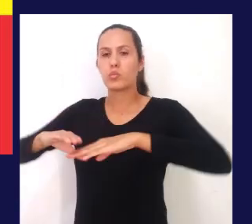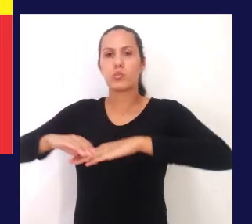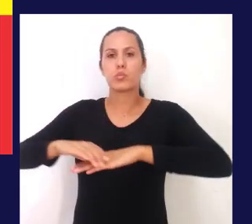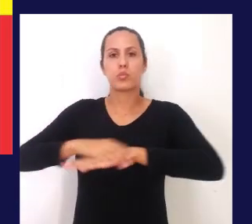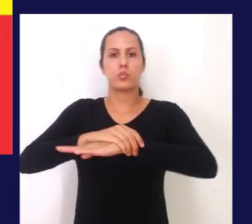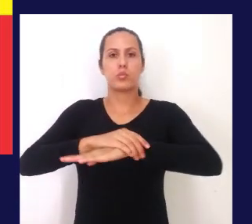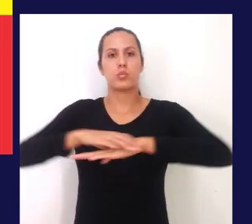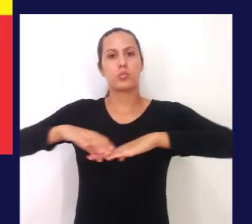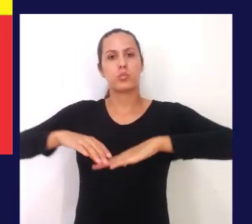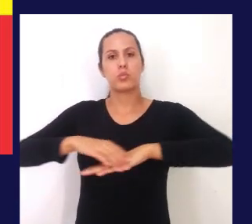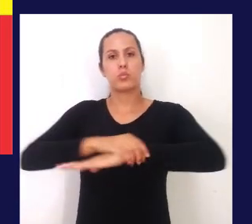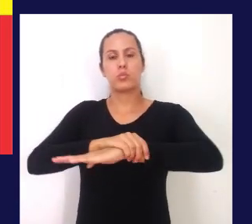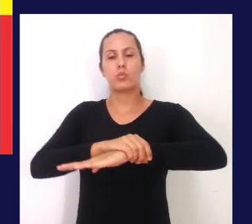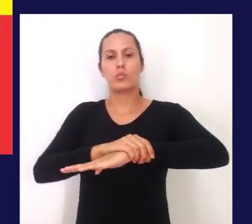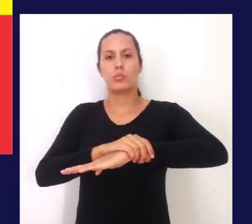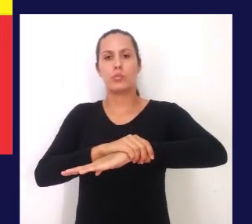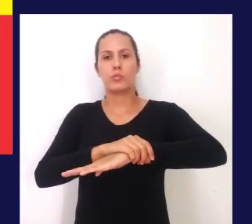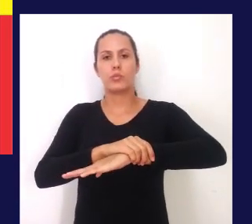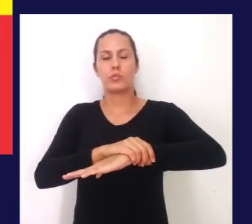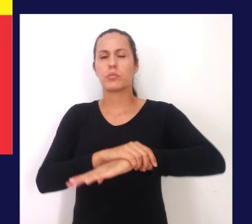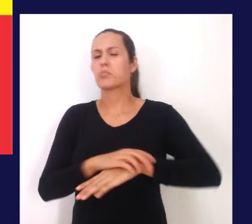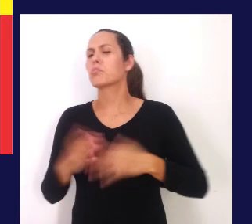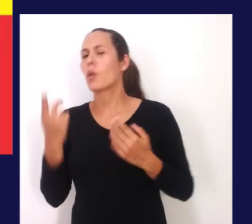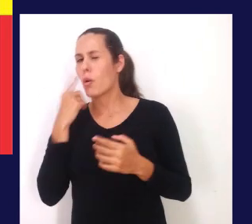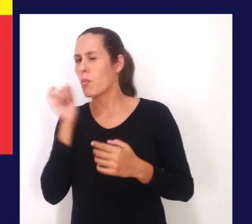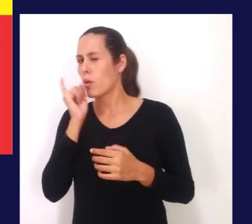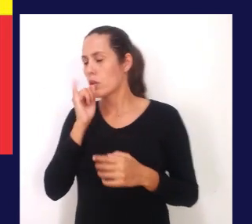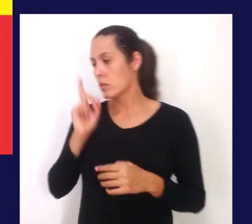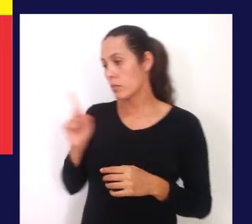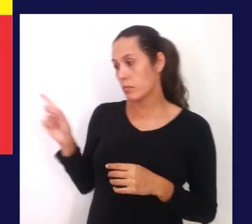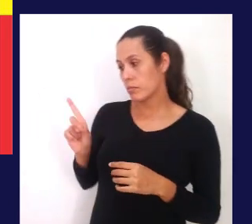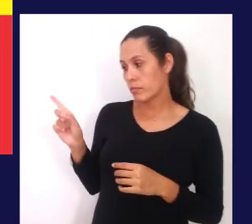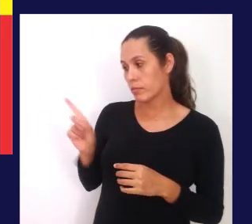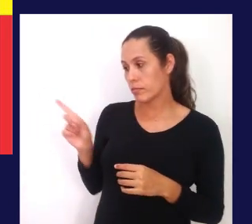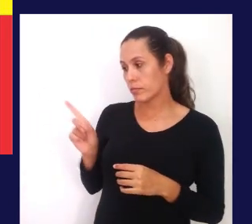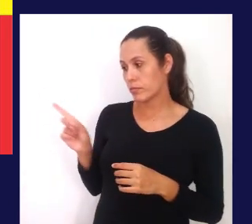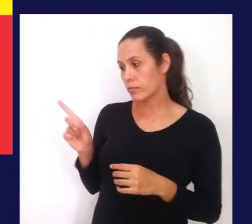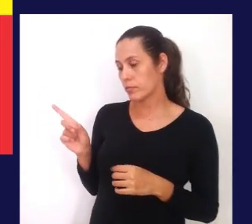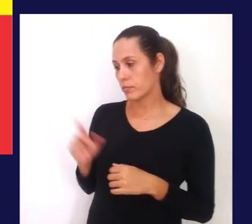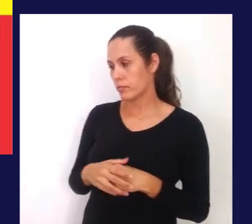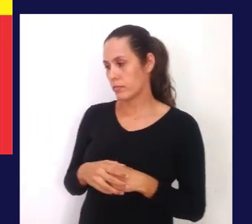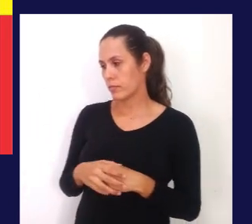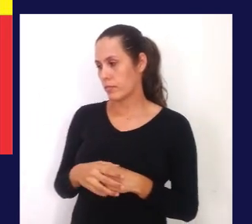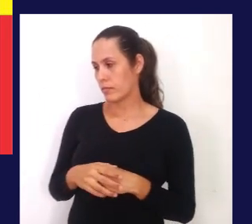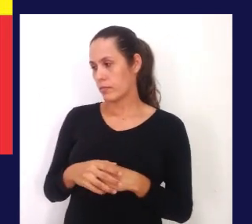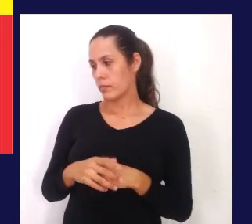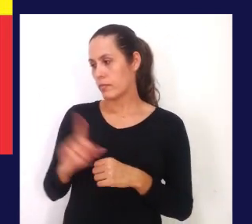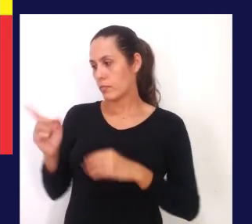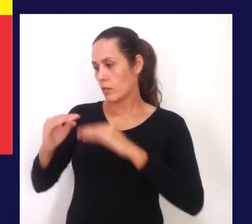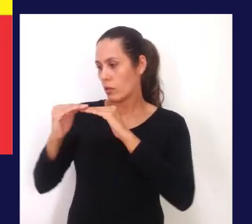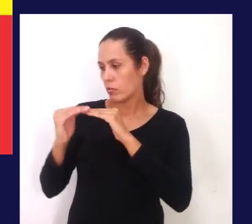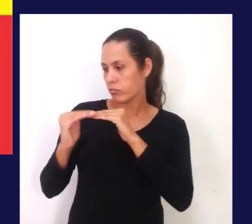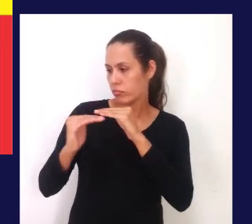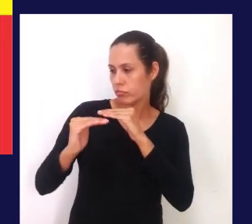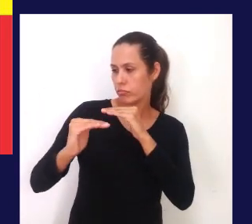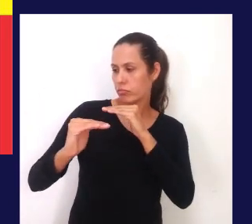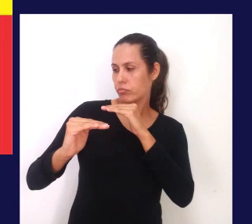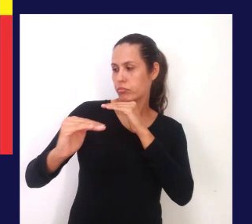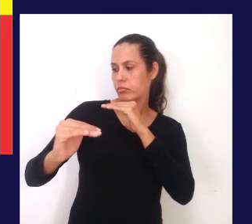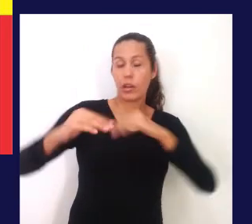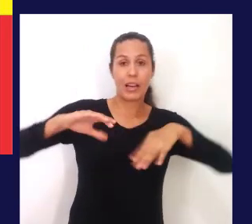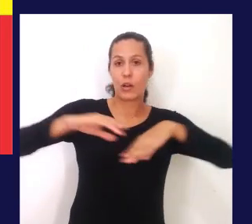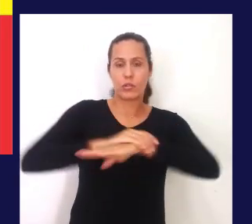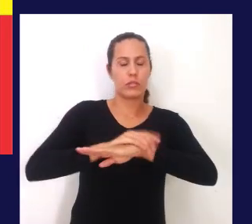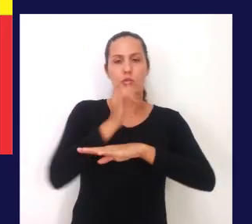um calçado que é feito aí de basalto. Veja que calçado maravilhoso, né? Parece até uma mármore.